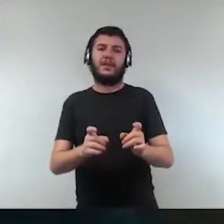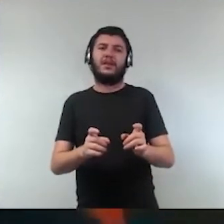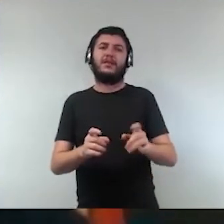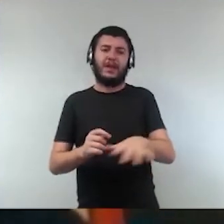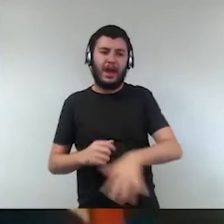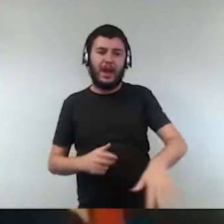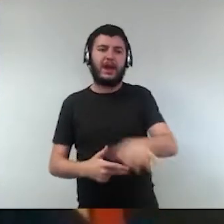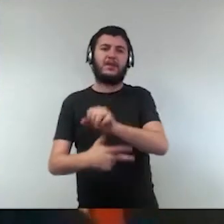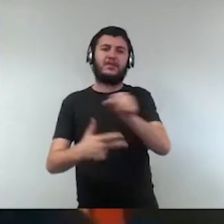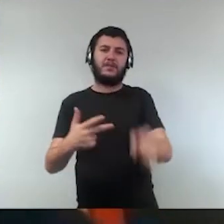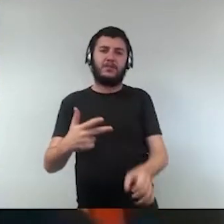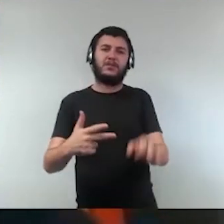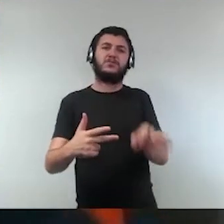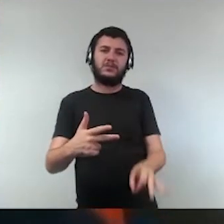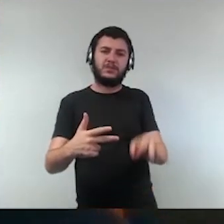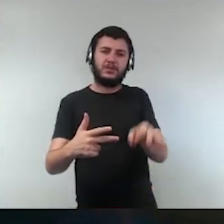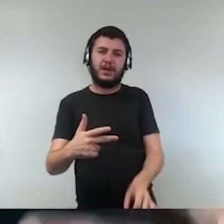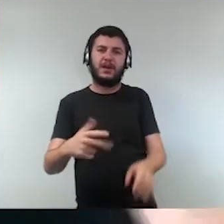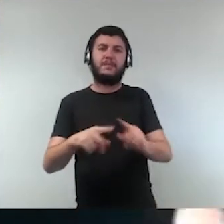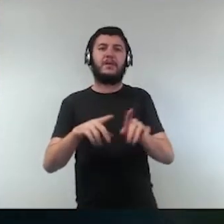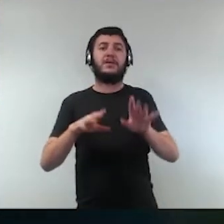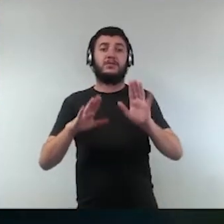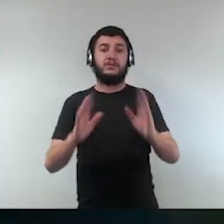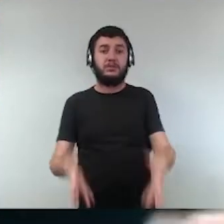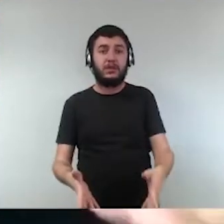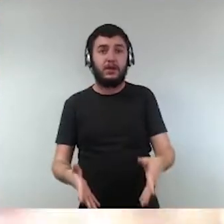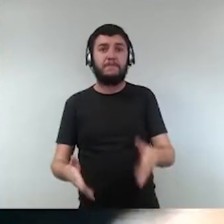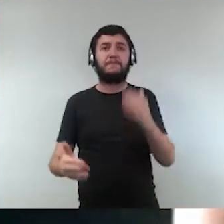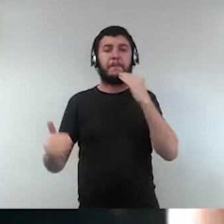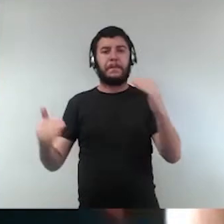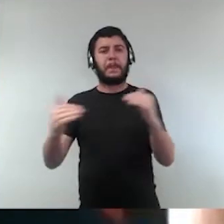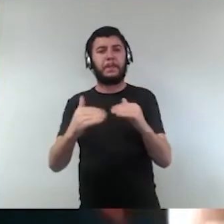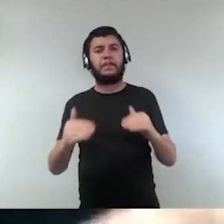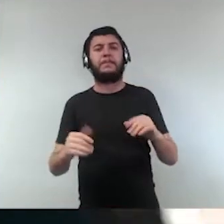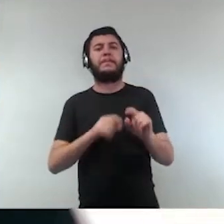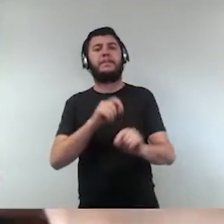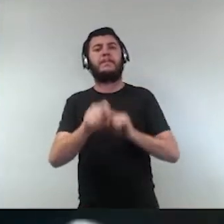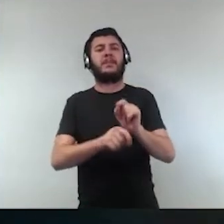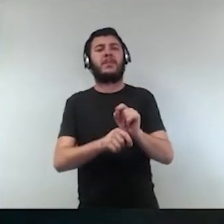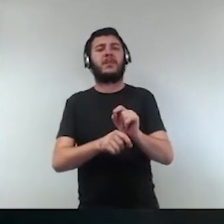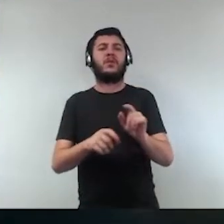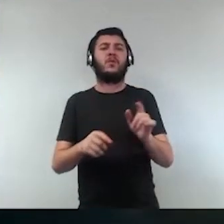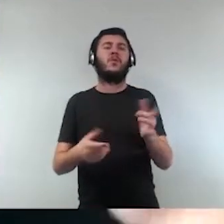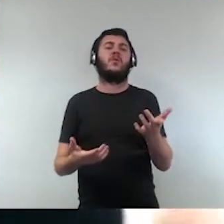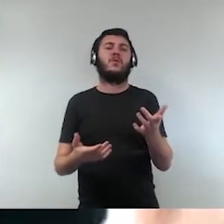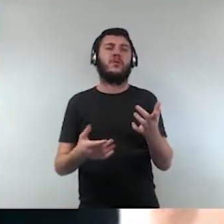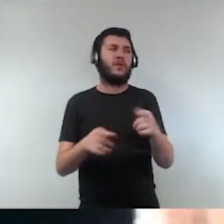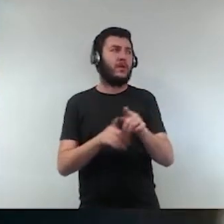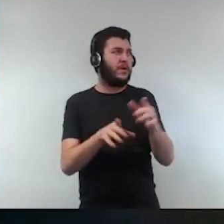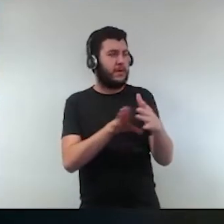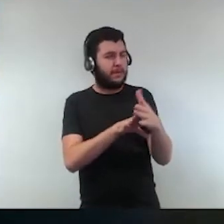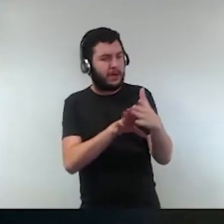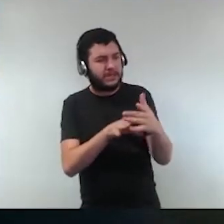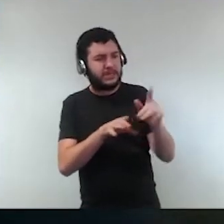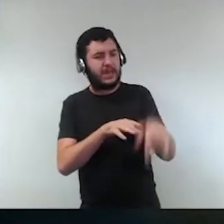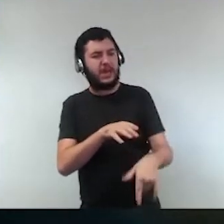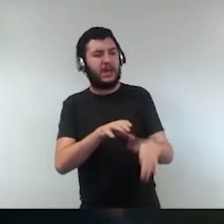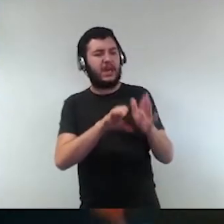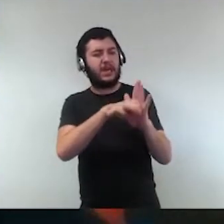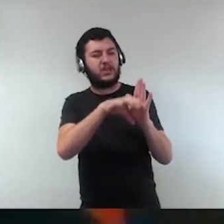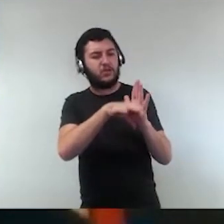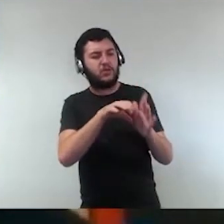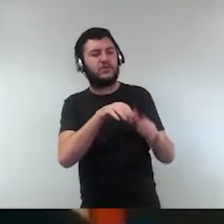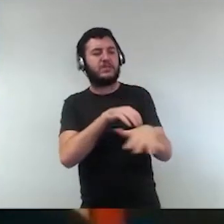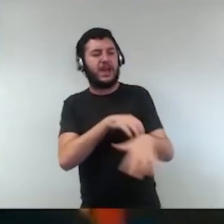judiciária, estar de acordo com preceitos científicos aceitos na